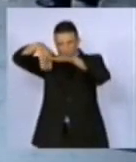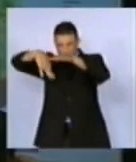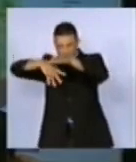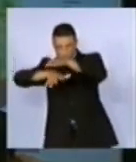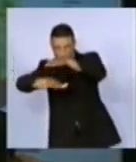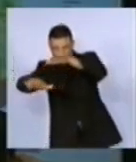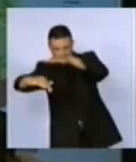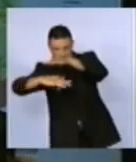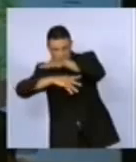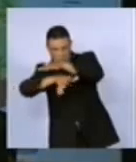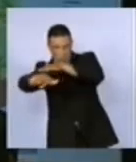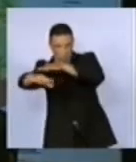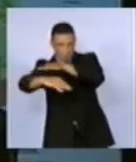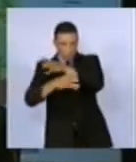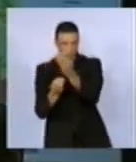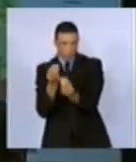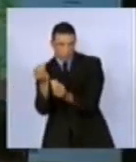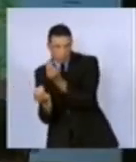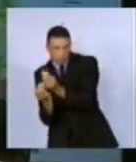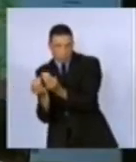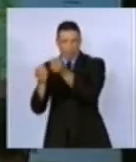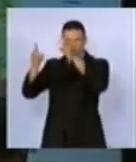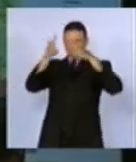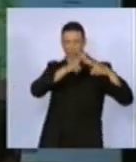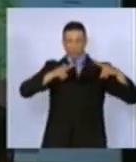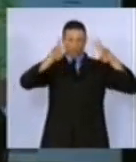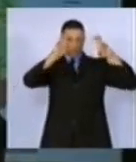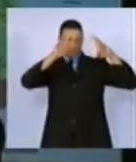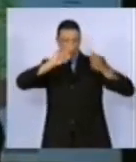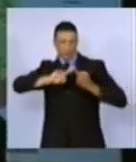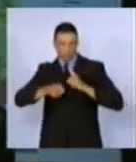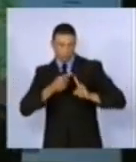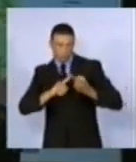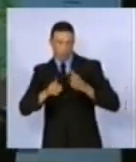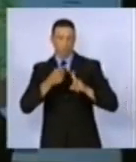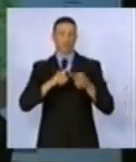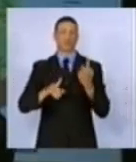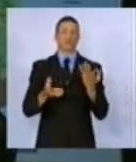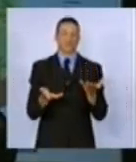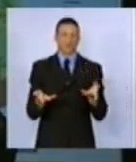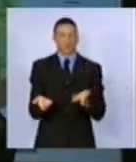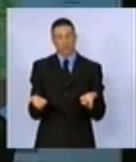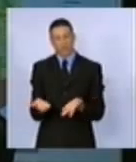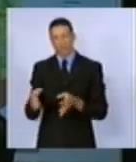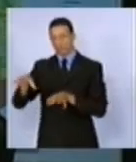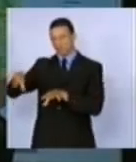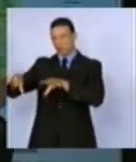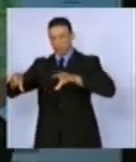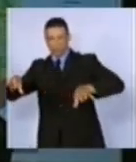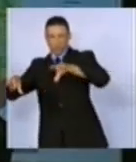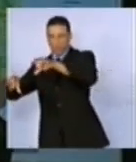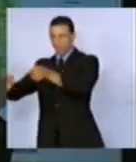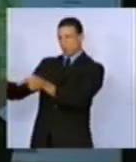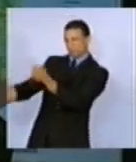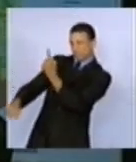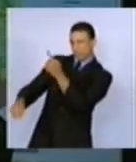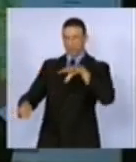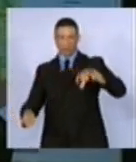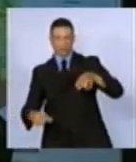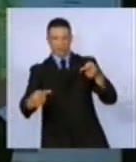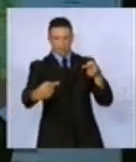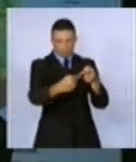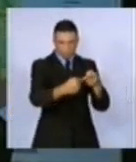aéreas saturadas Então tudo isso foi sobreposto foi gerado zoneamento pro estado indicando as áreas adequadas as áreas adequadas com